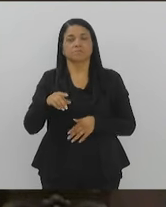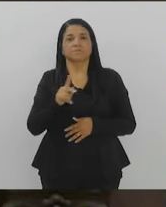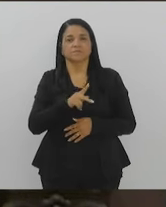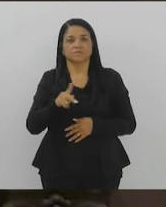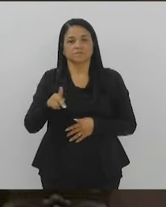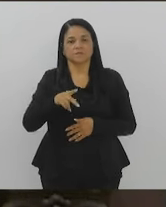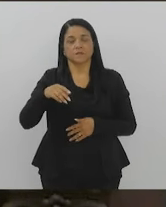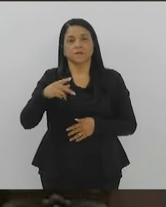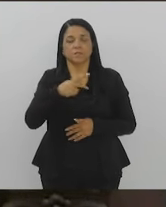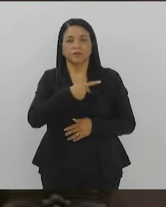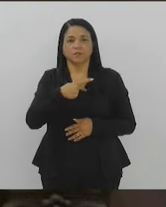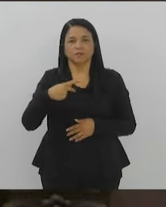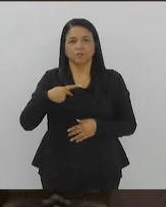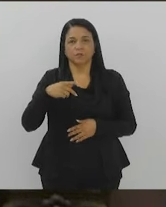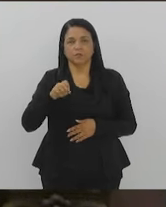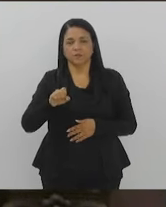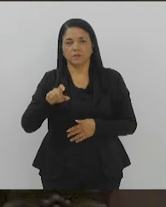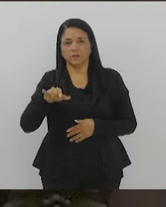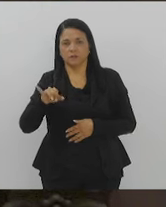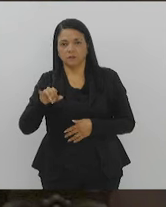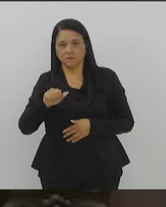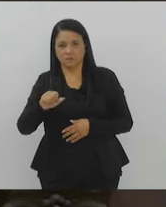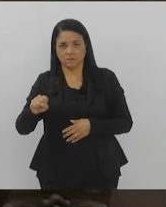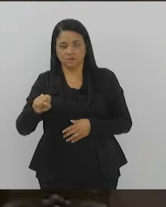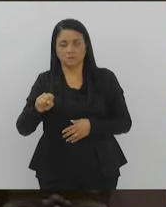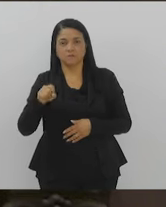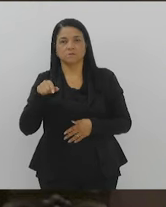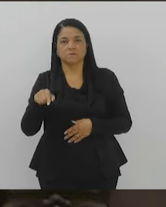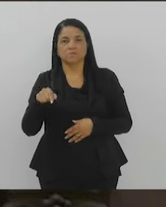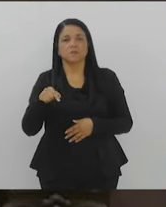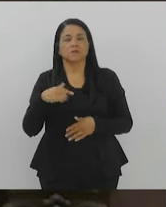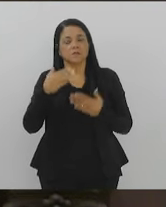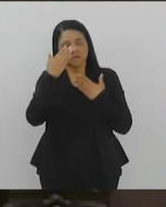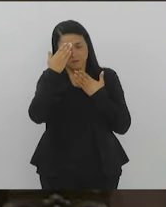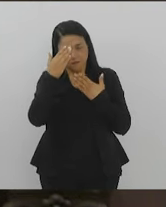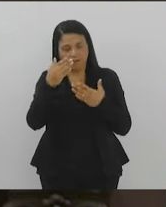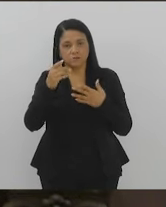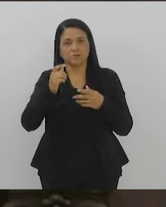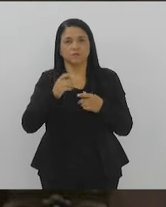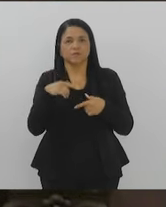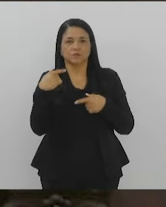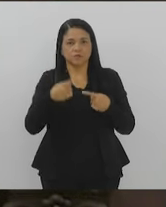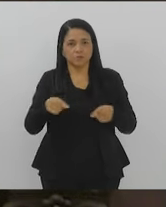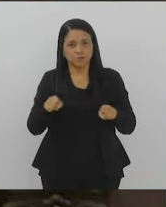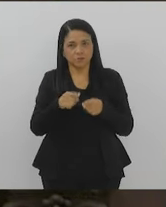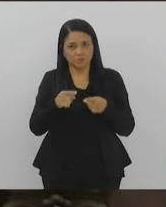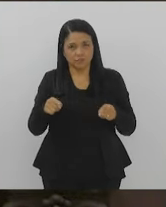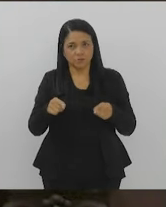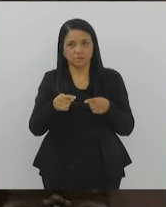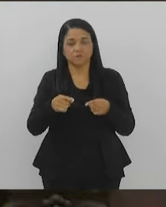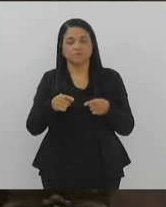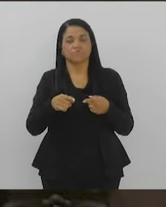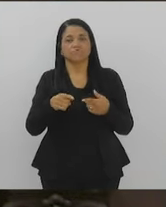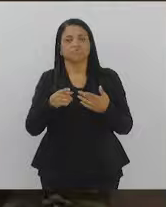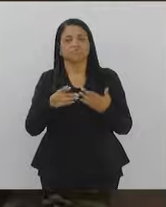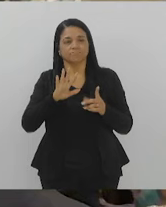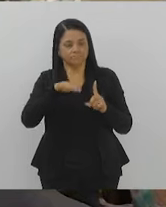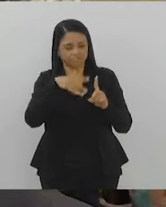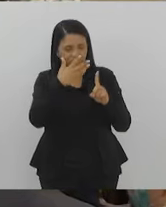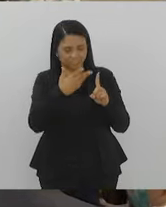Campos. Agradeço desde já a presença dos músicos por abrilhantarem esta cerimônia.